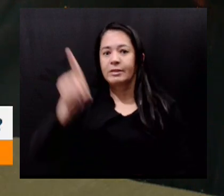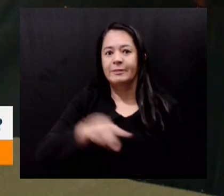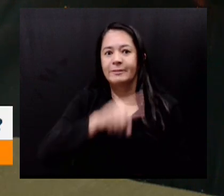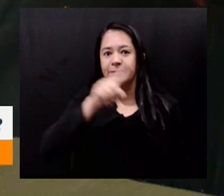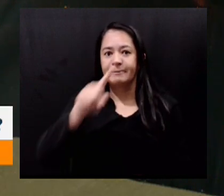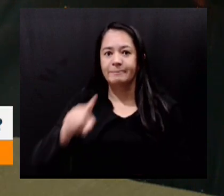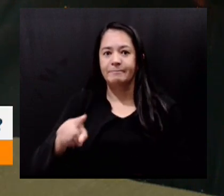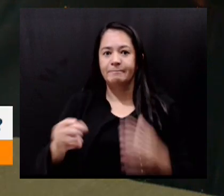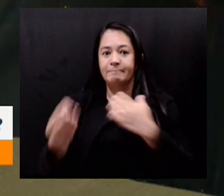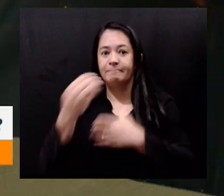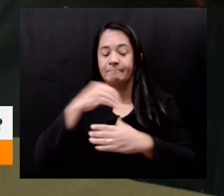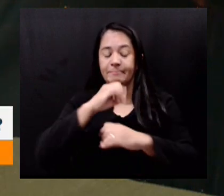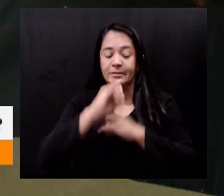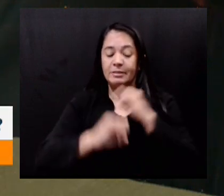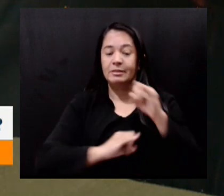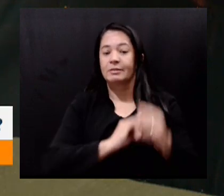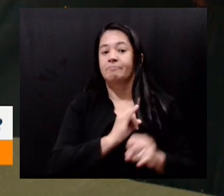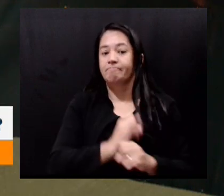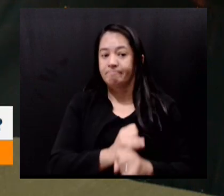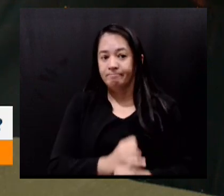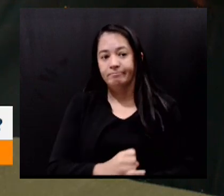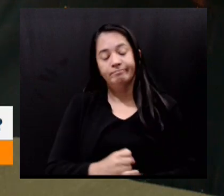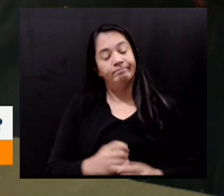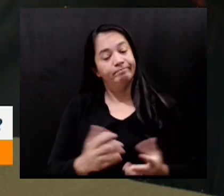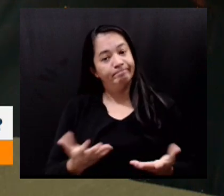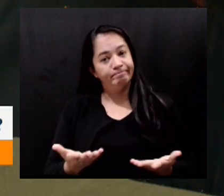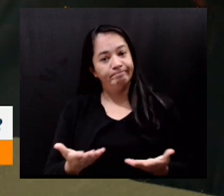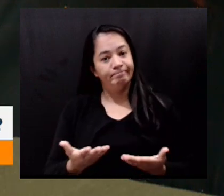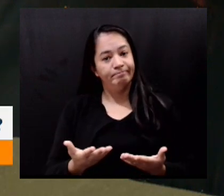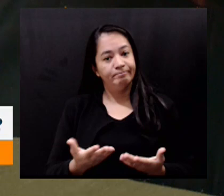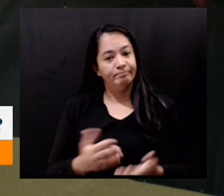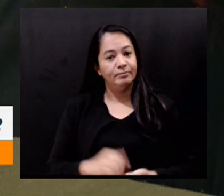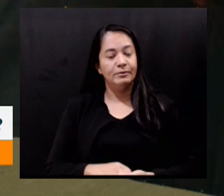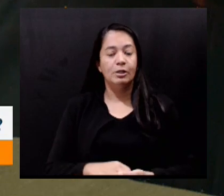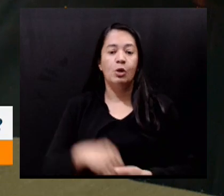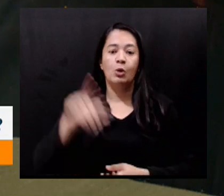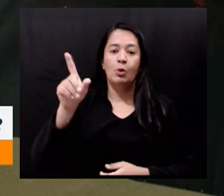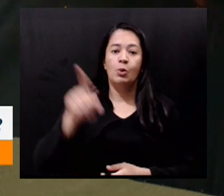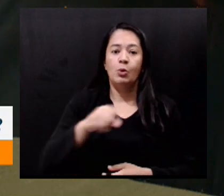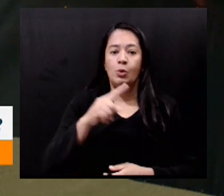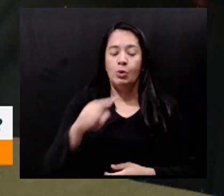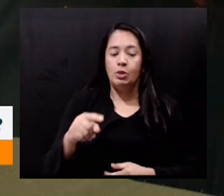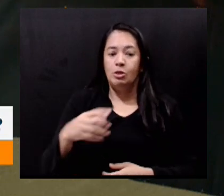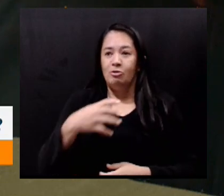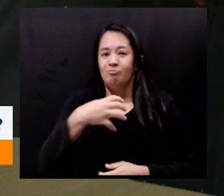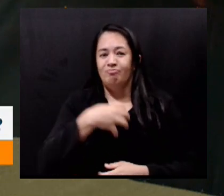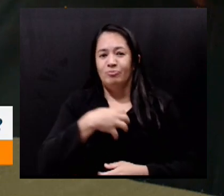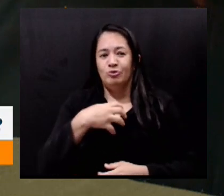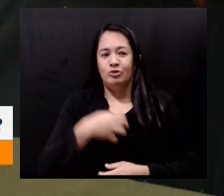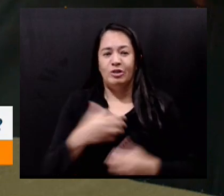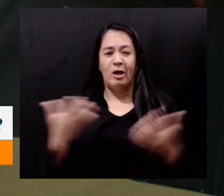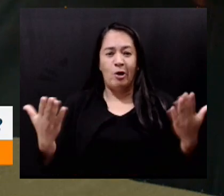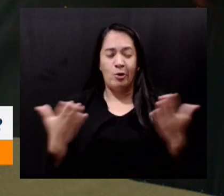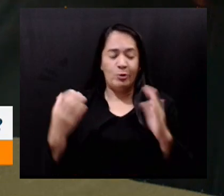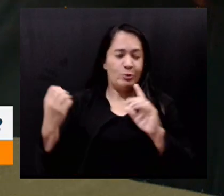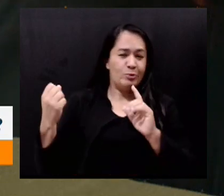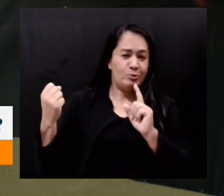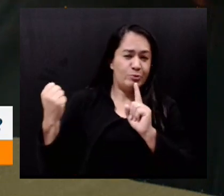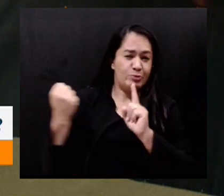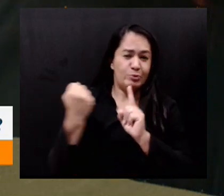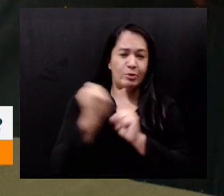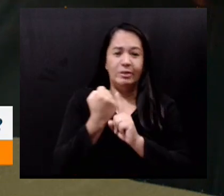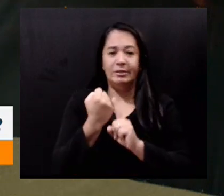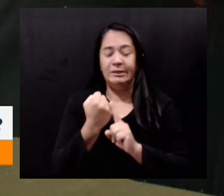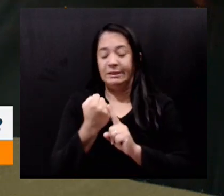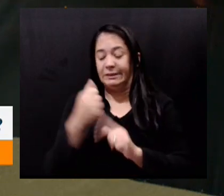internet, né? Gente, o cancelamento nas redes se tornou uma das formas mais atuais e impactantes do julgamento público, né?